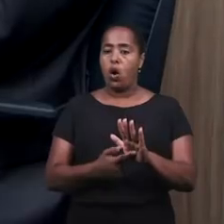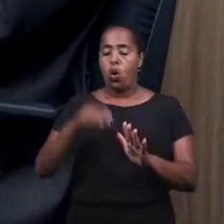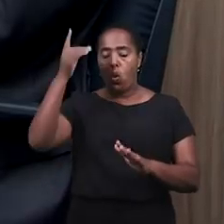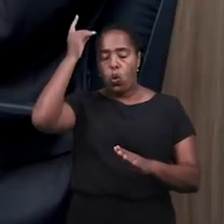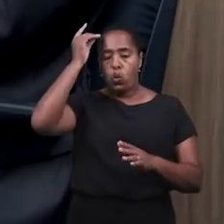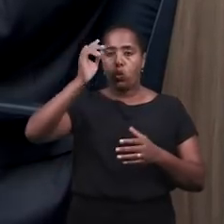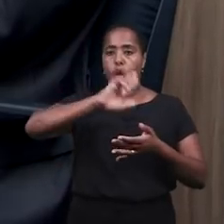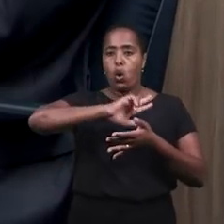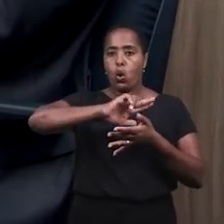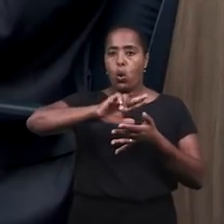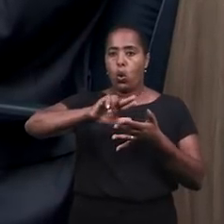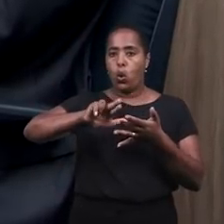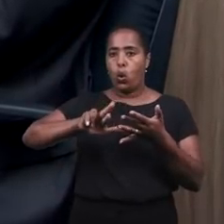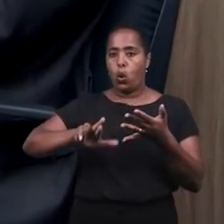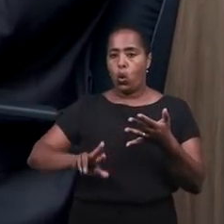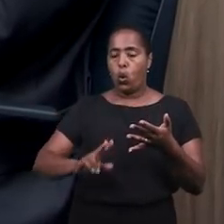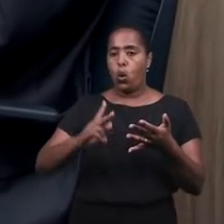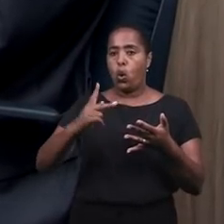no plural.